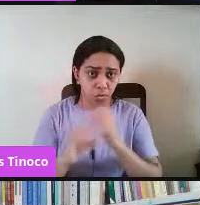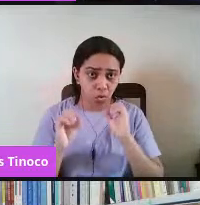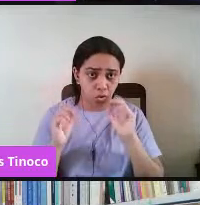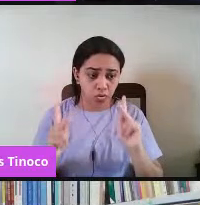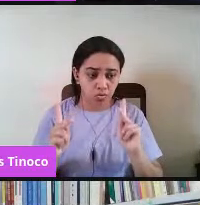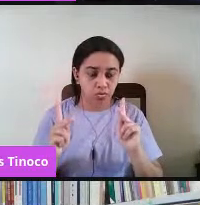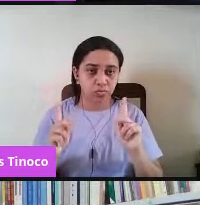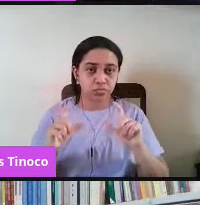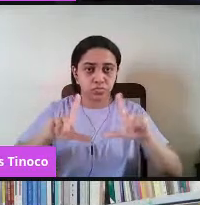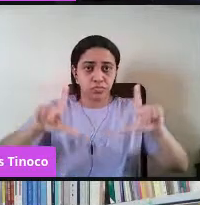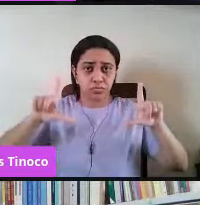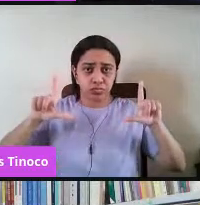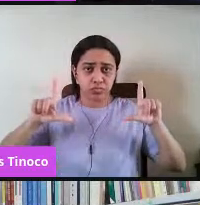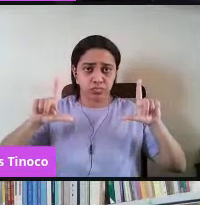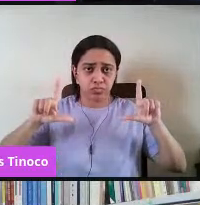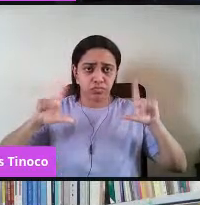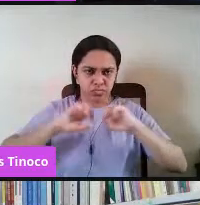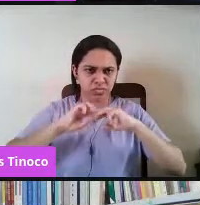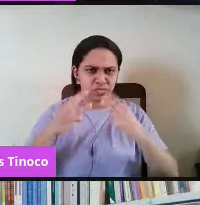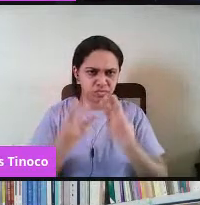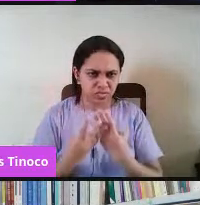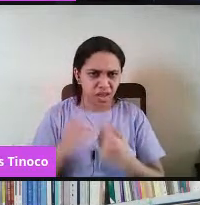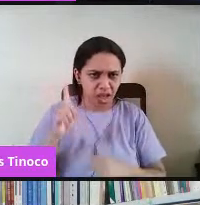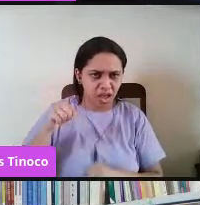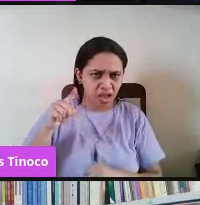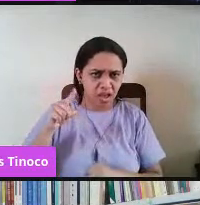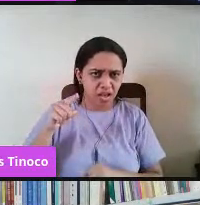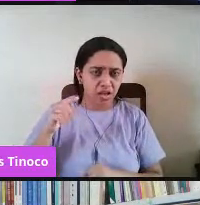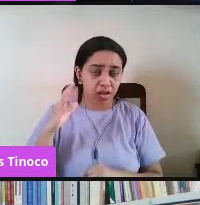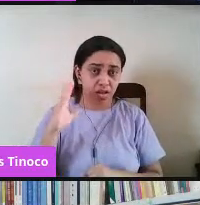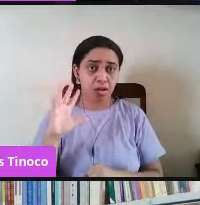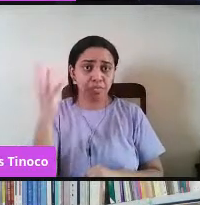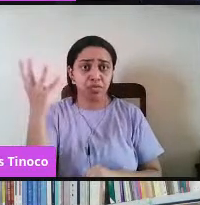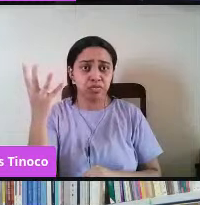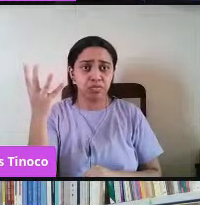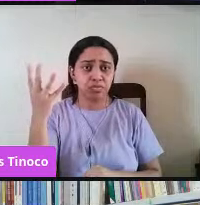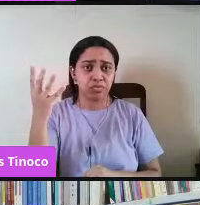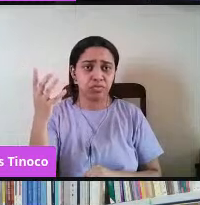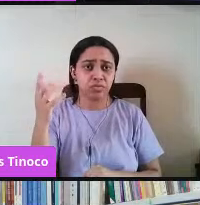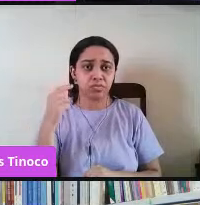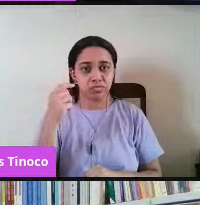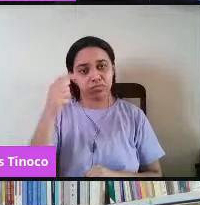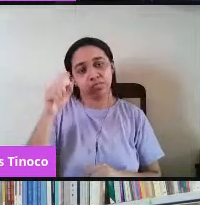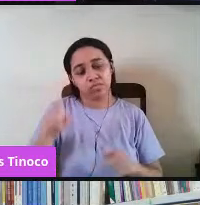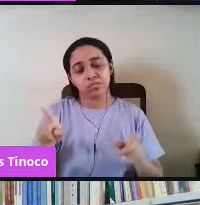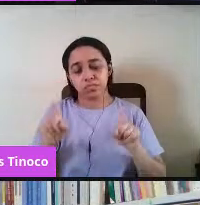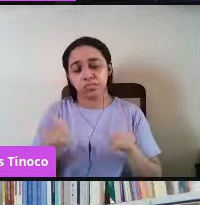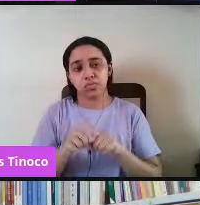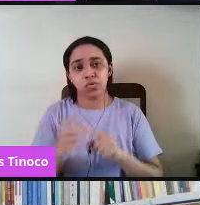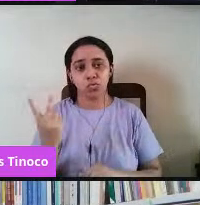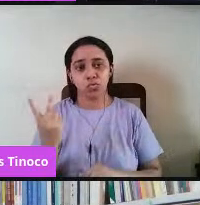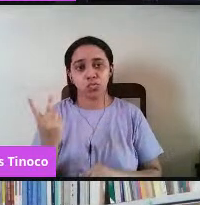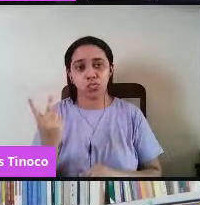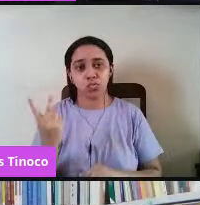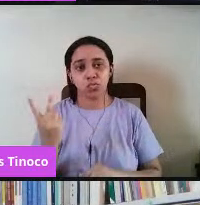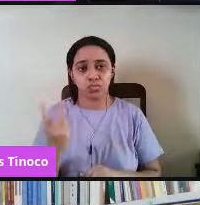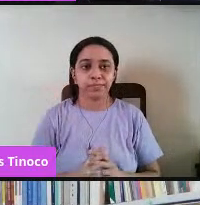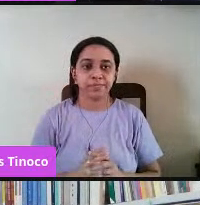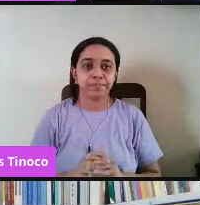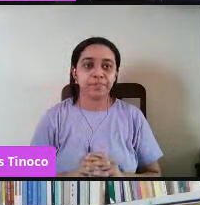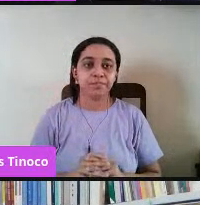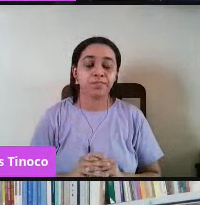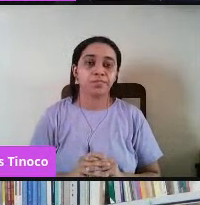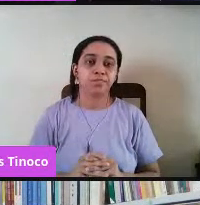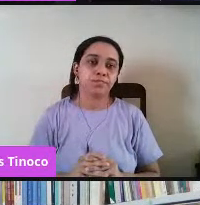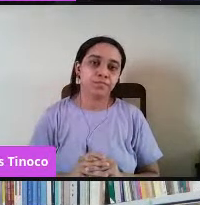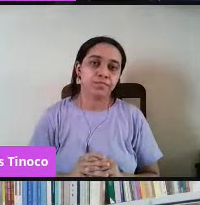que aparece para você é do slide, né? Isso, a do slide e a senhora também está aparecendo. Sim, eu apareço, tudo bem. Tá bom,